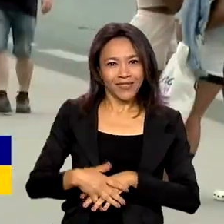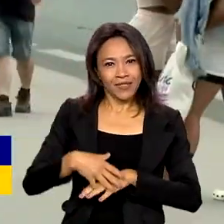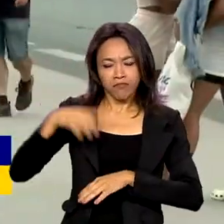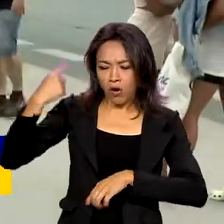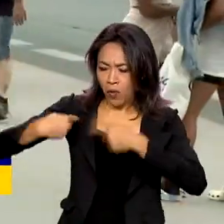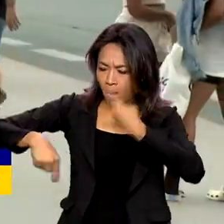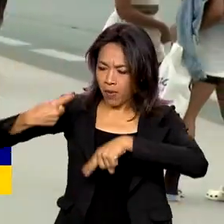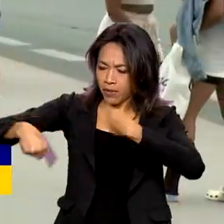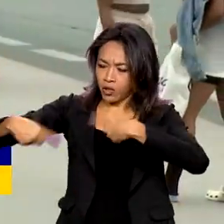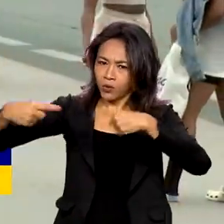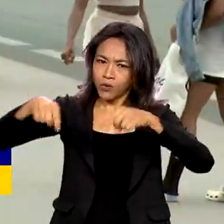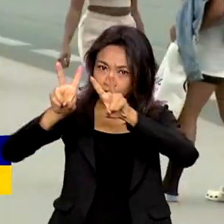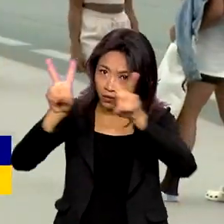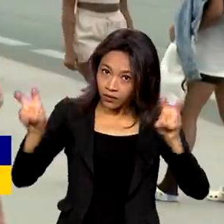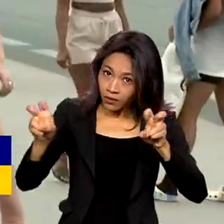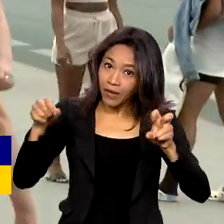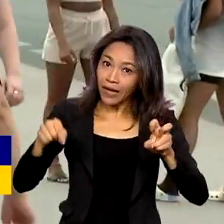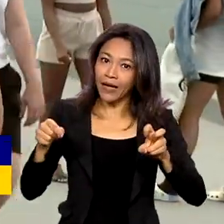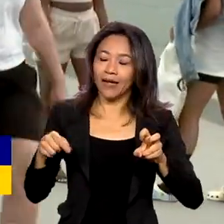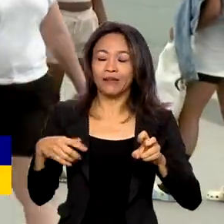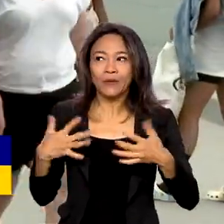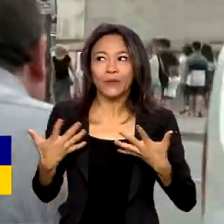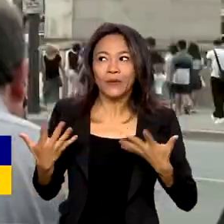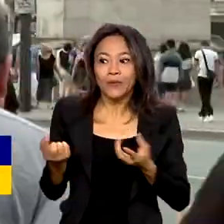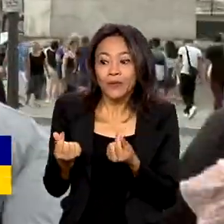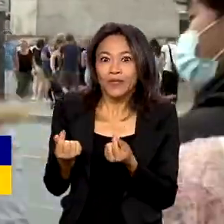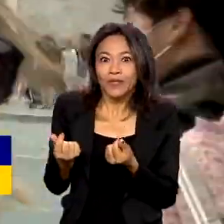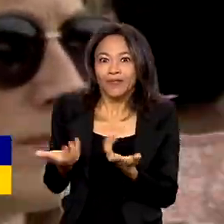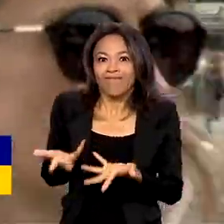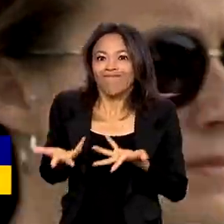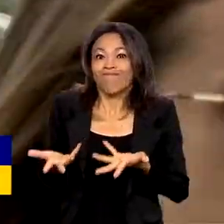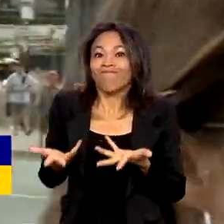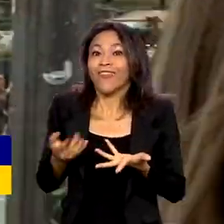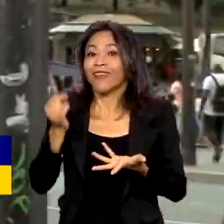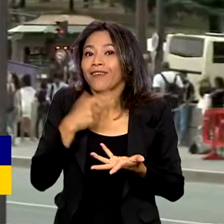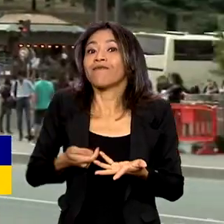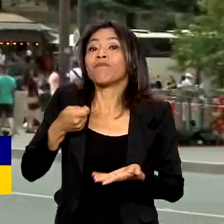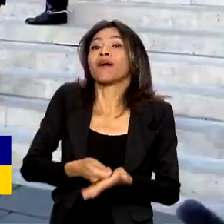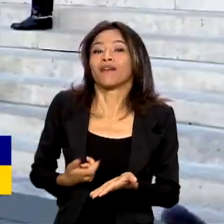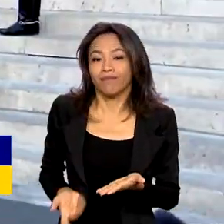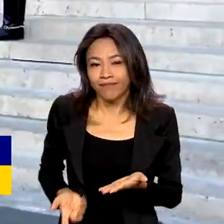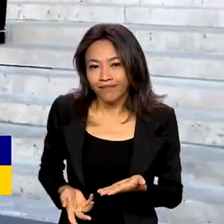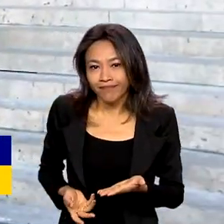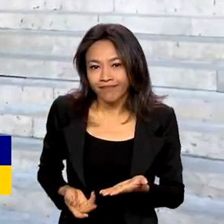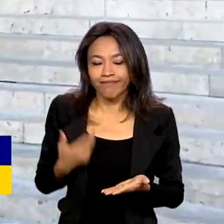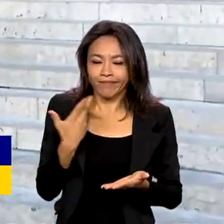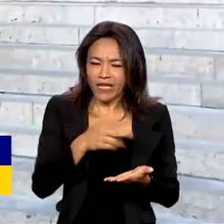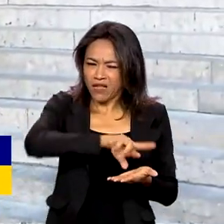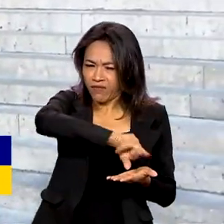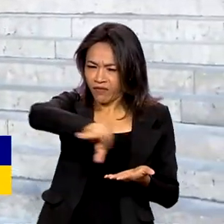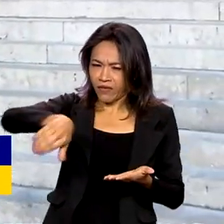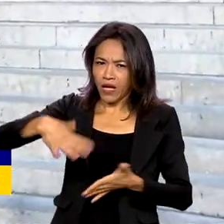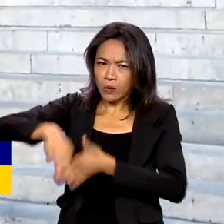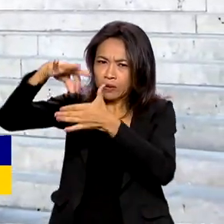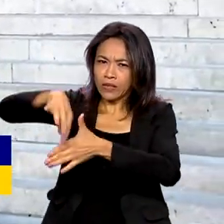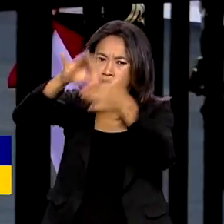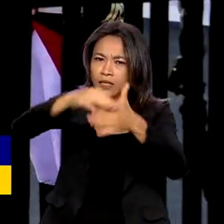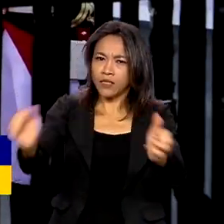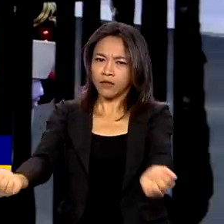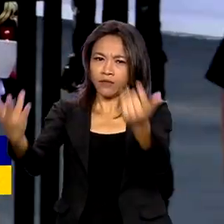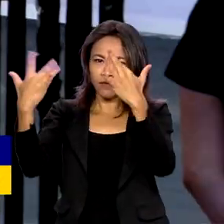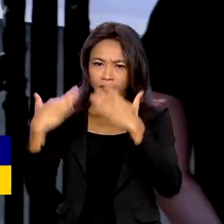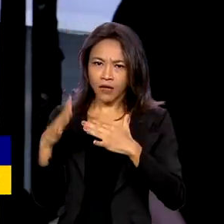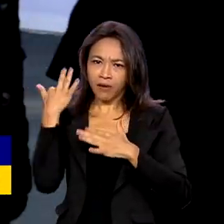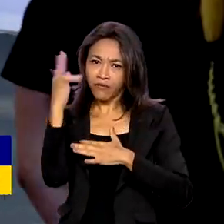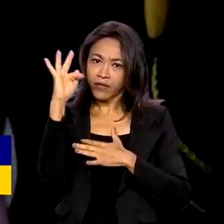passa necessariamente pelo delicado tema do dinheiro. Quem vai pagar essa conta? Dezenas de líderes vieram dessa vez tentar mais